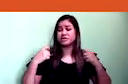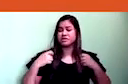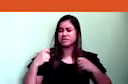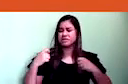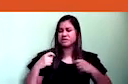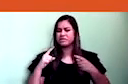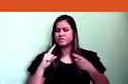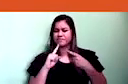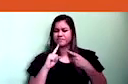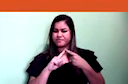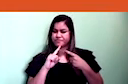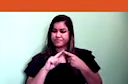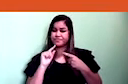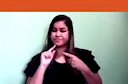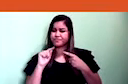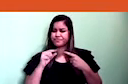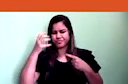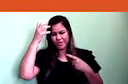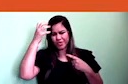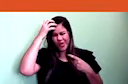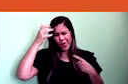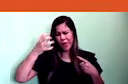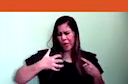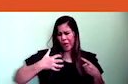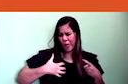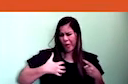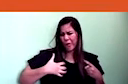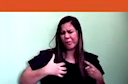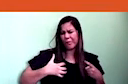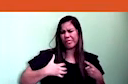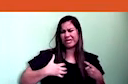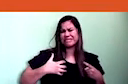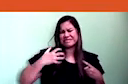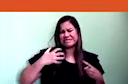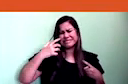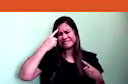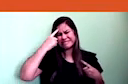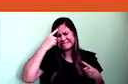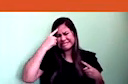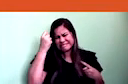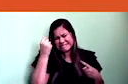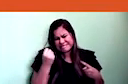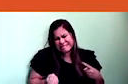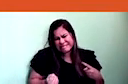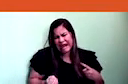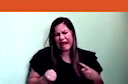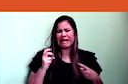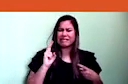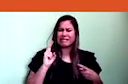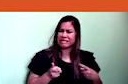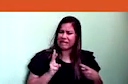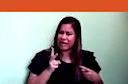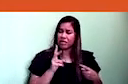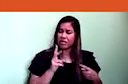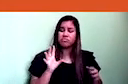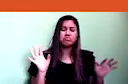pela culpabilidade ou pela culpabilização constante, né?